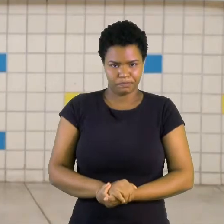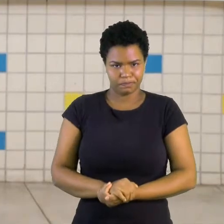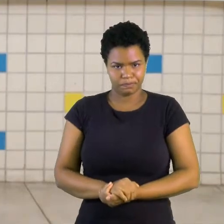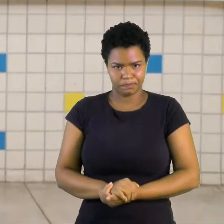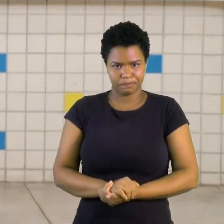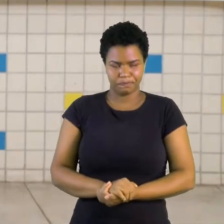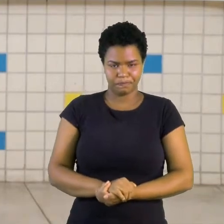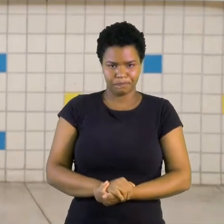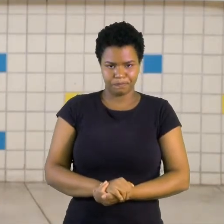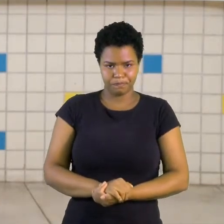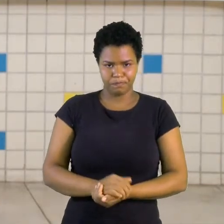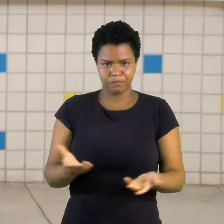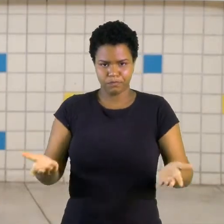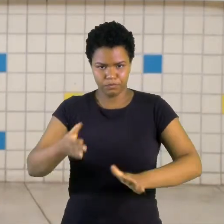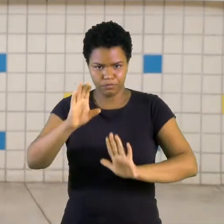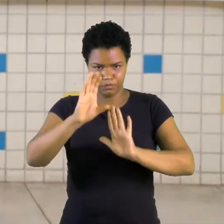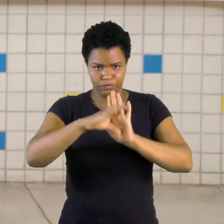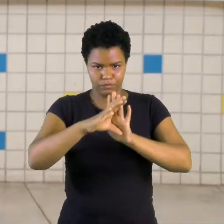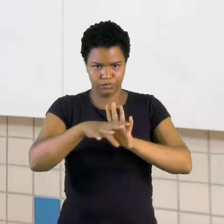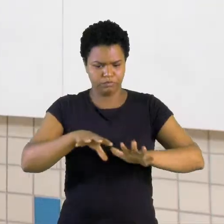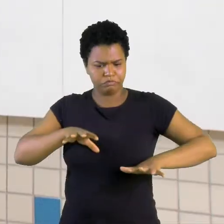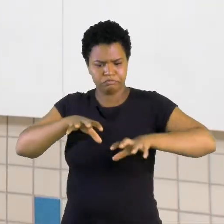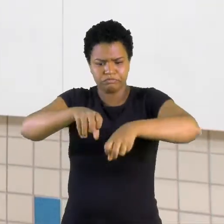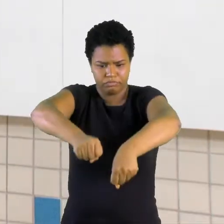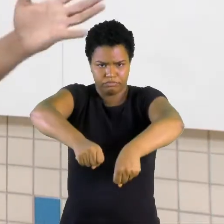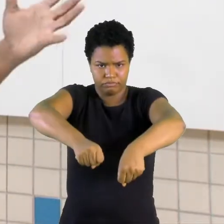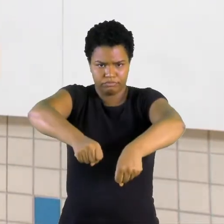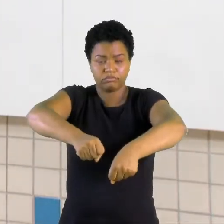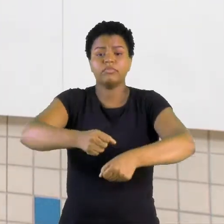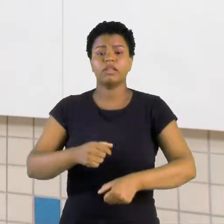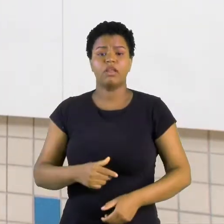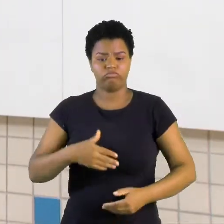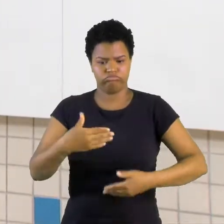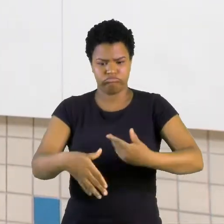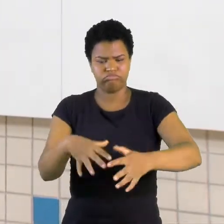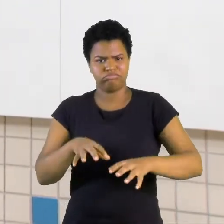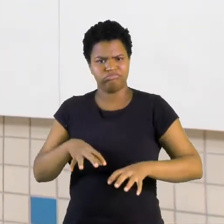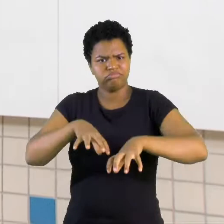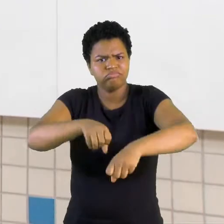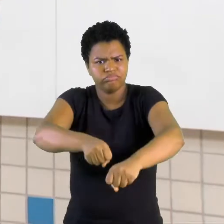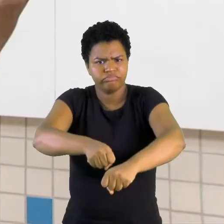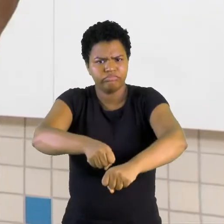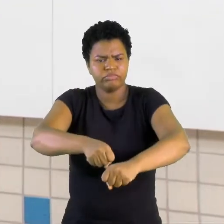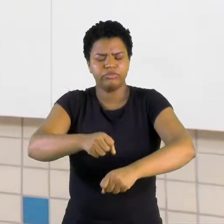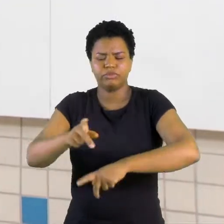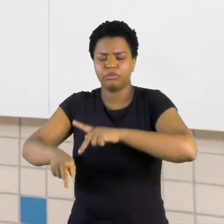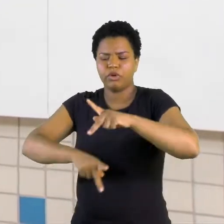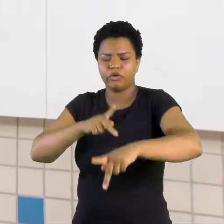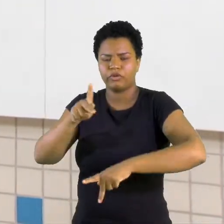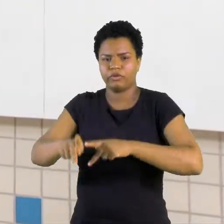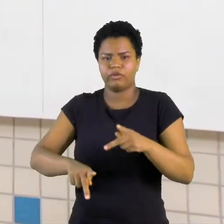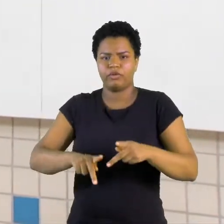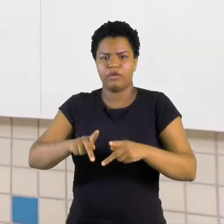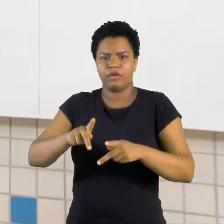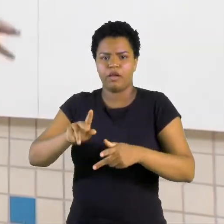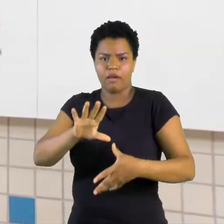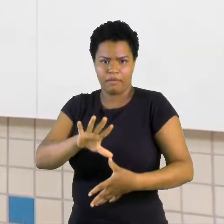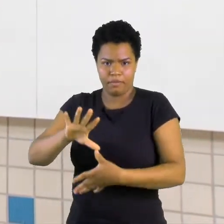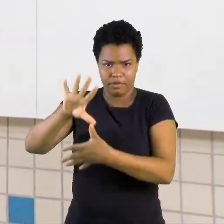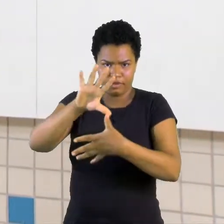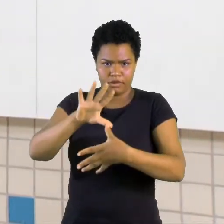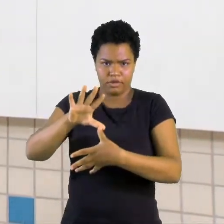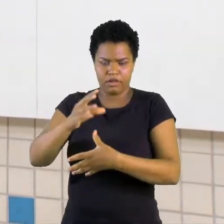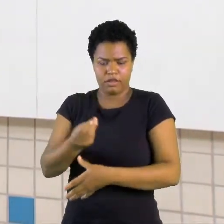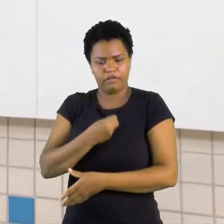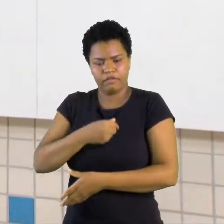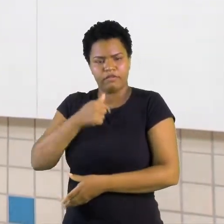sobre o conceito conquista. Nesse processo de conquista, né, dos povos, né, americanos que viviam aqui na